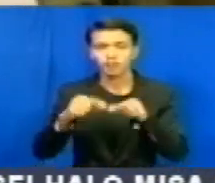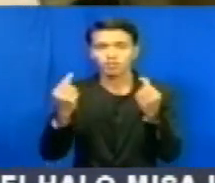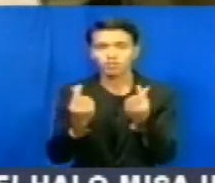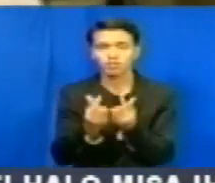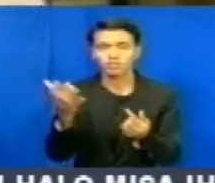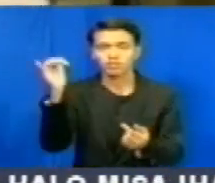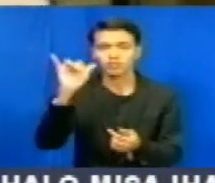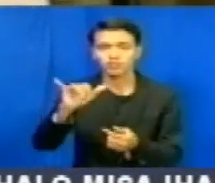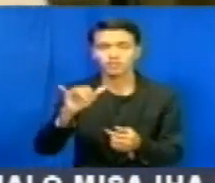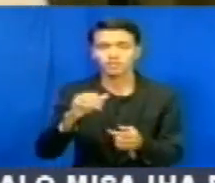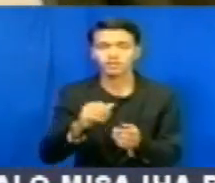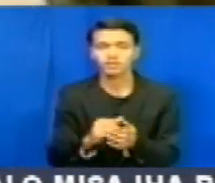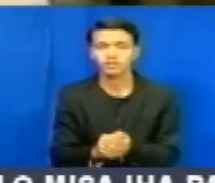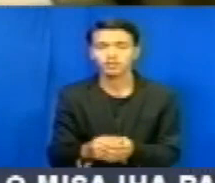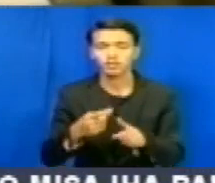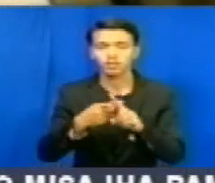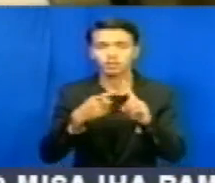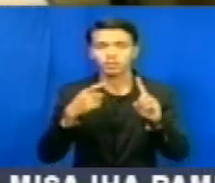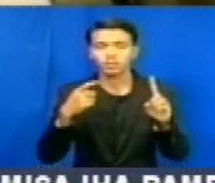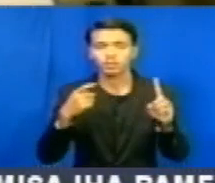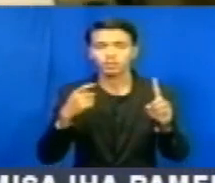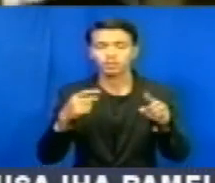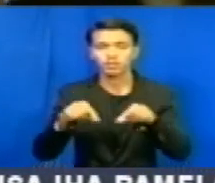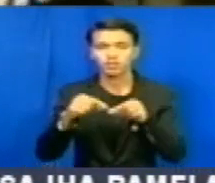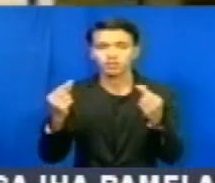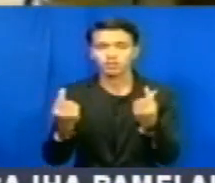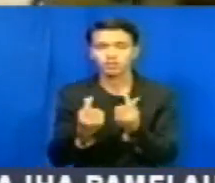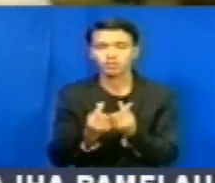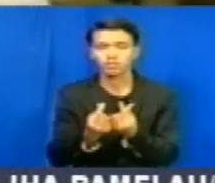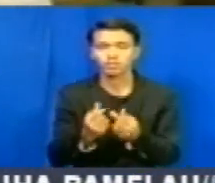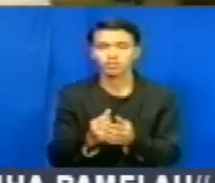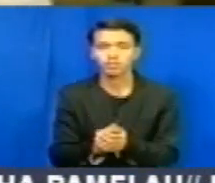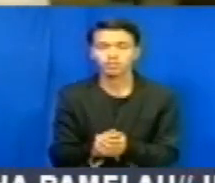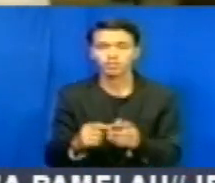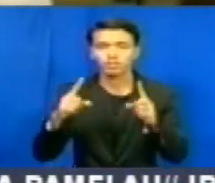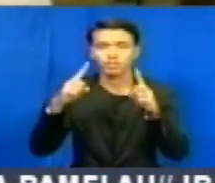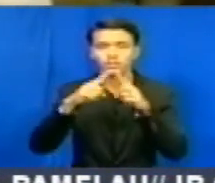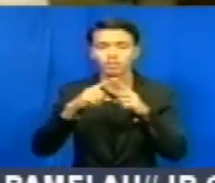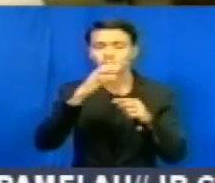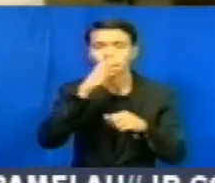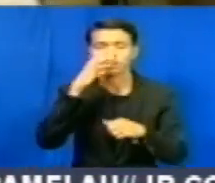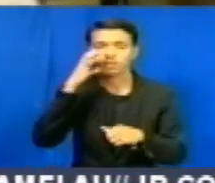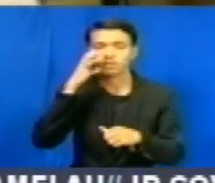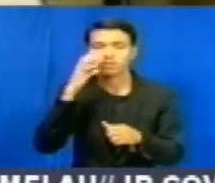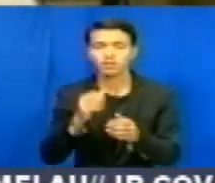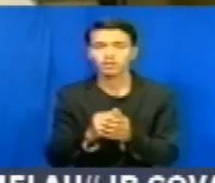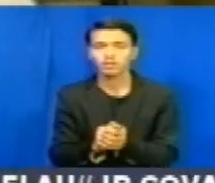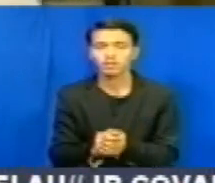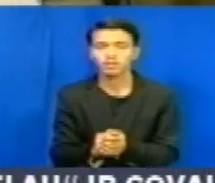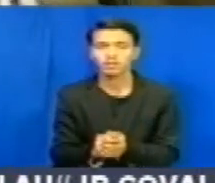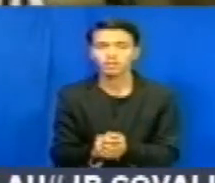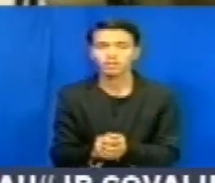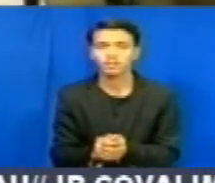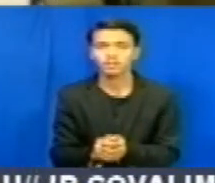maga MKT instalam, maiusi grupo pecuaris, grupo ba horticultura. Ito grupo ba horticultura